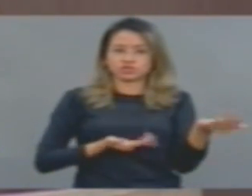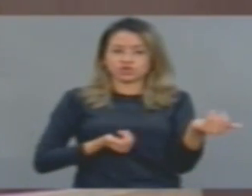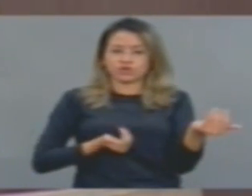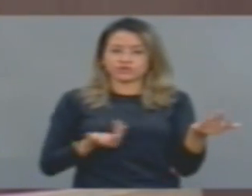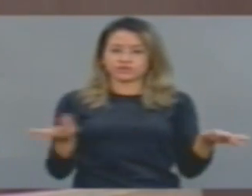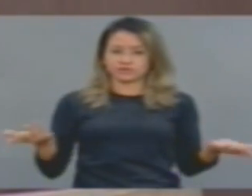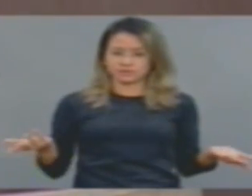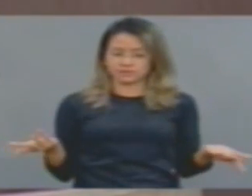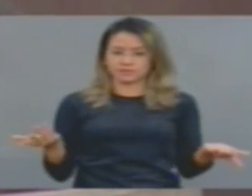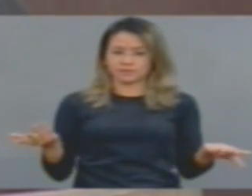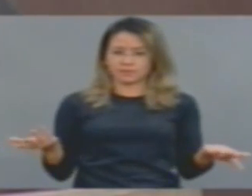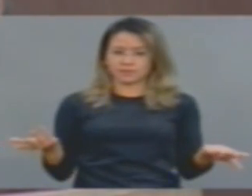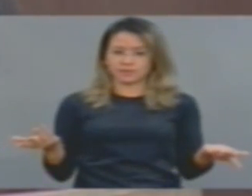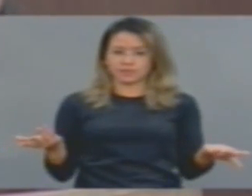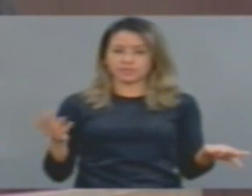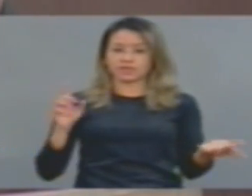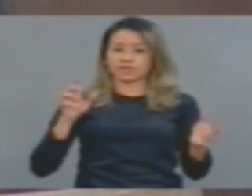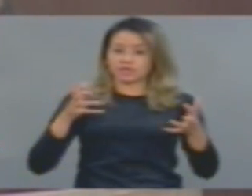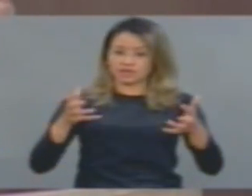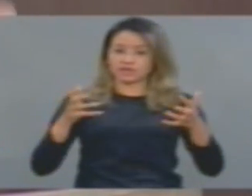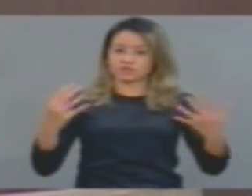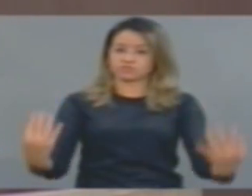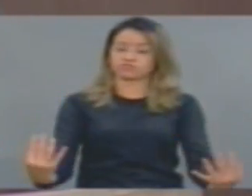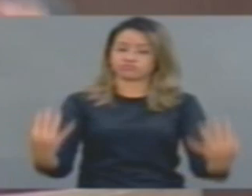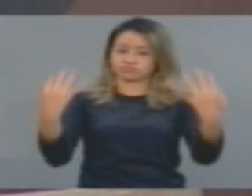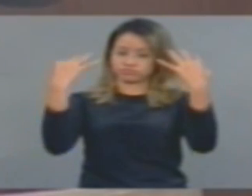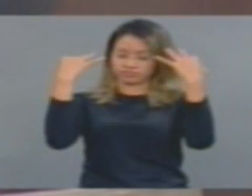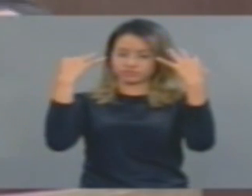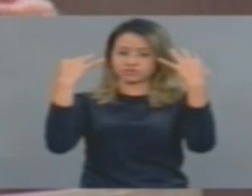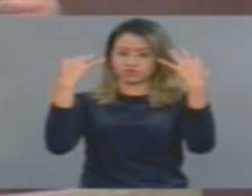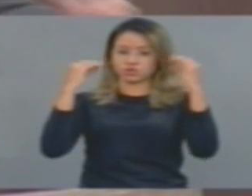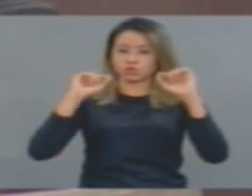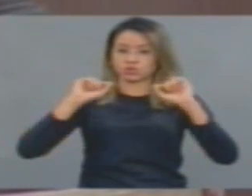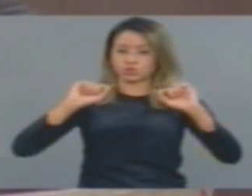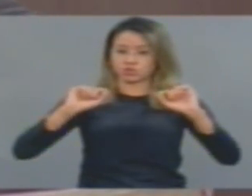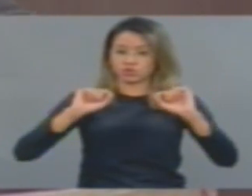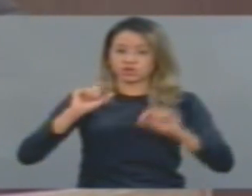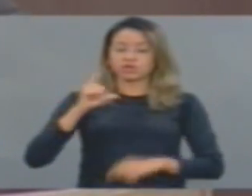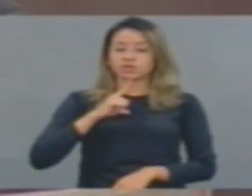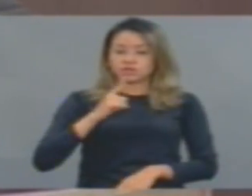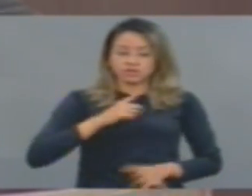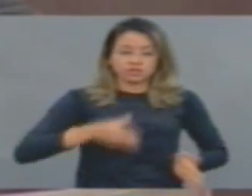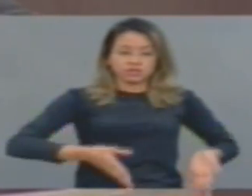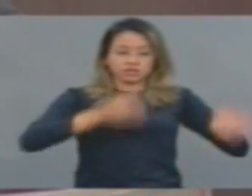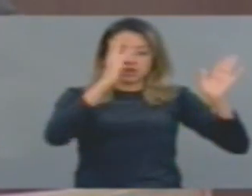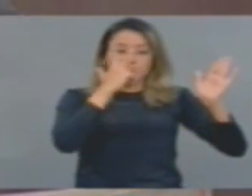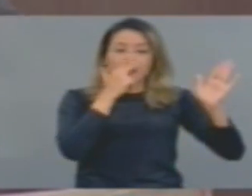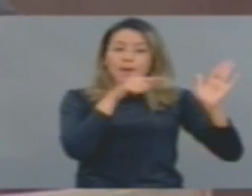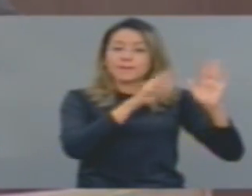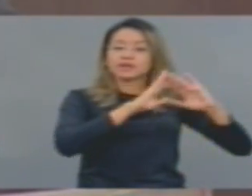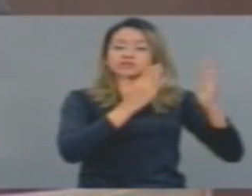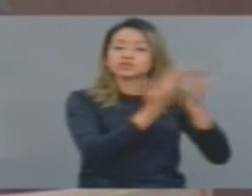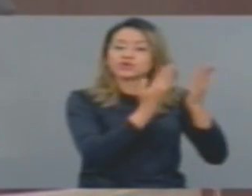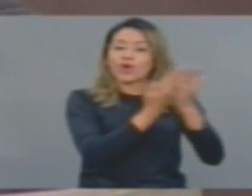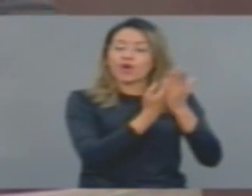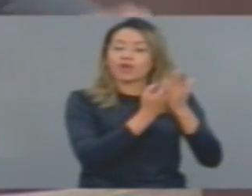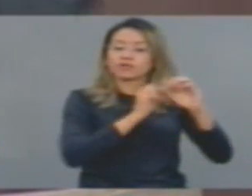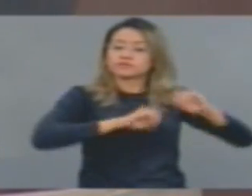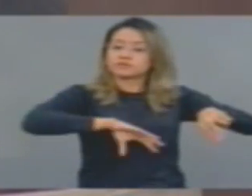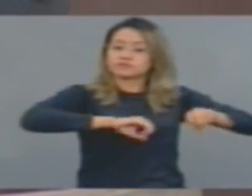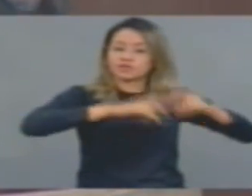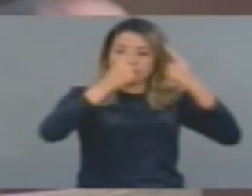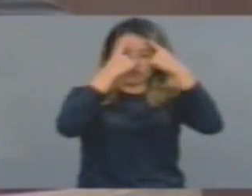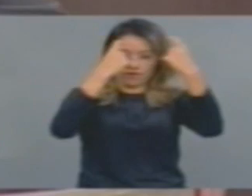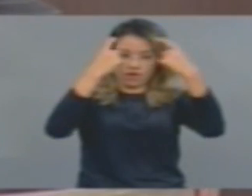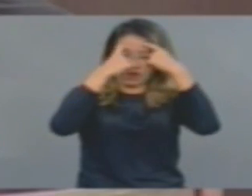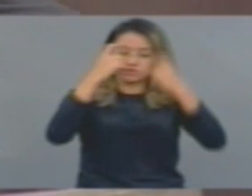Trata-se de chamarmos a atenção para uma fábrica produtora de violência.